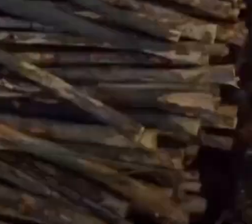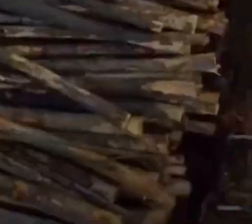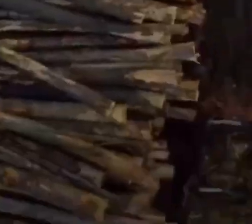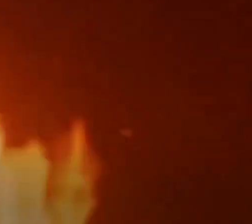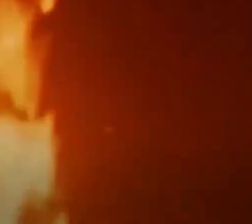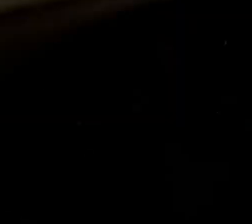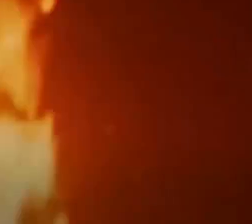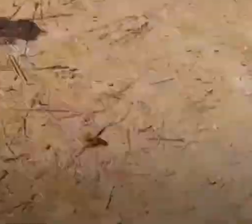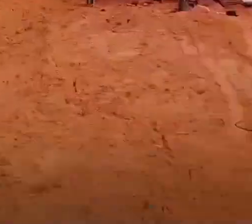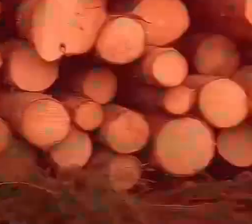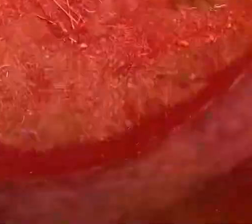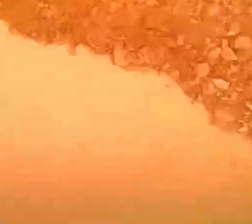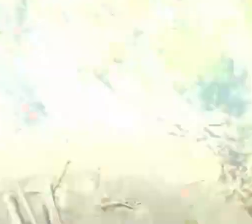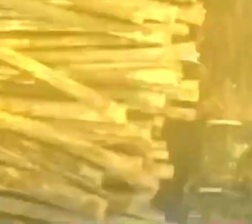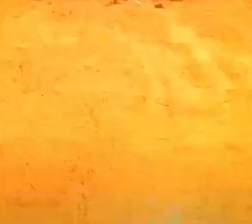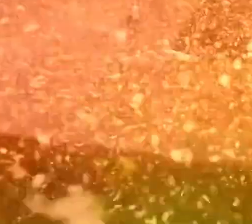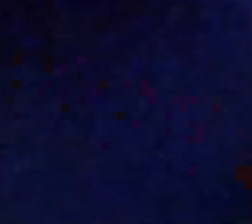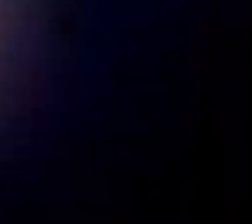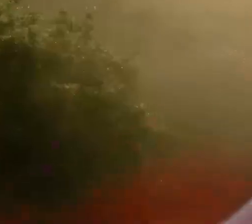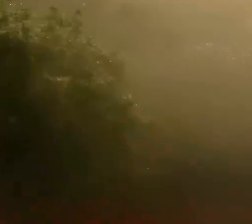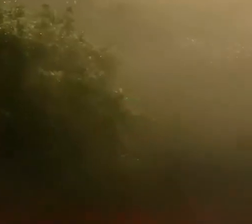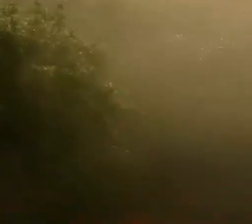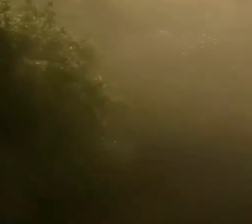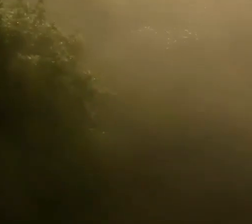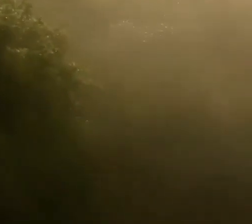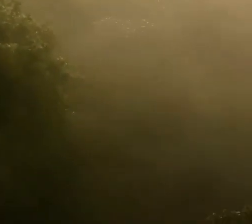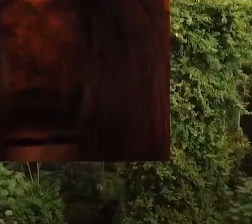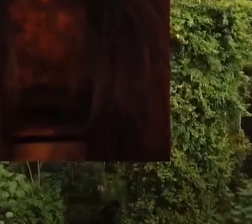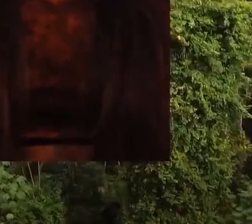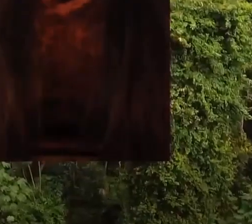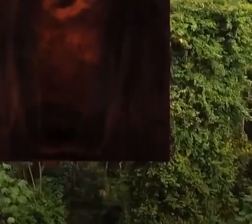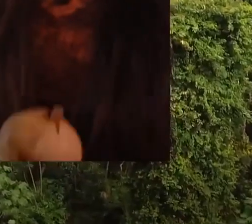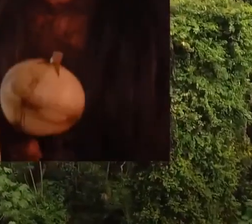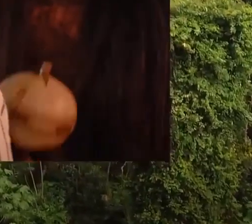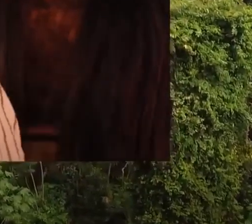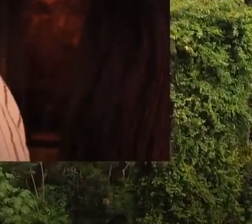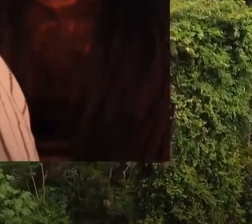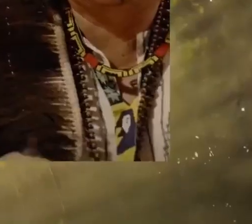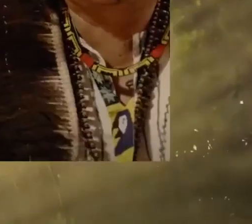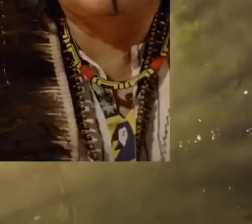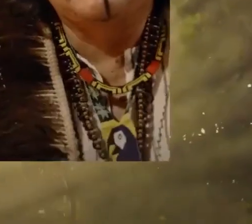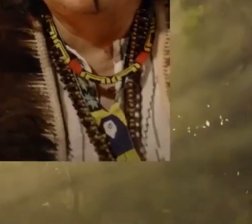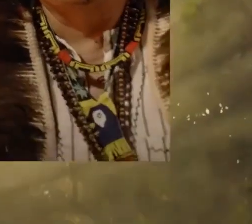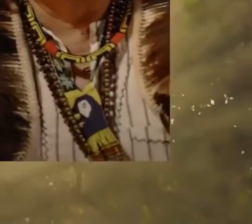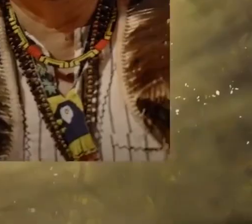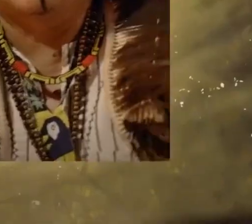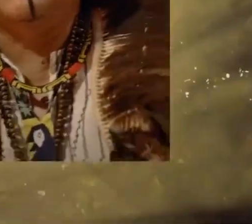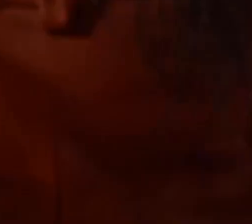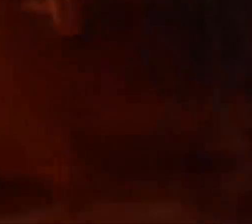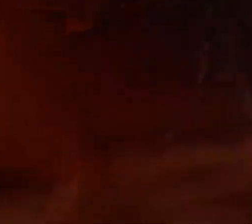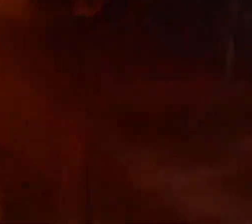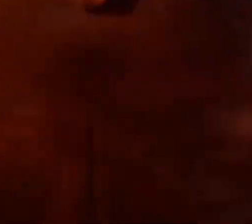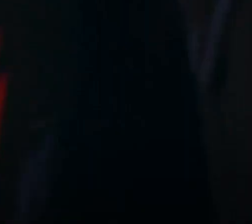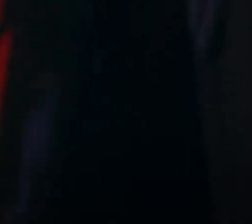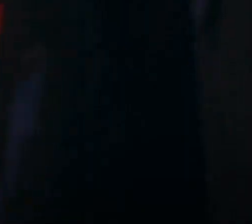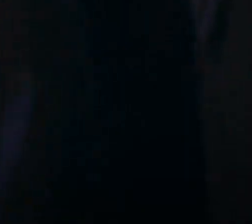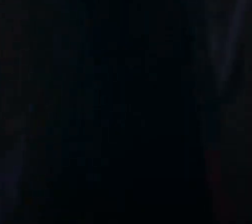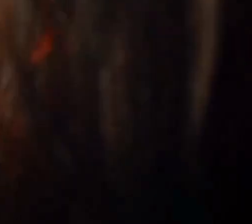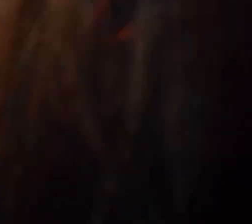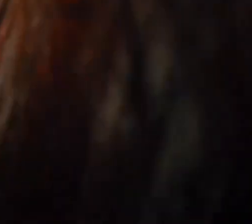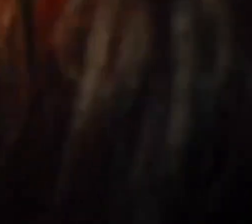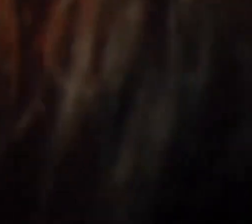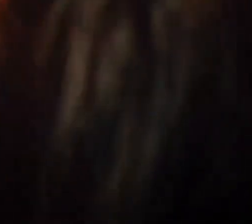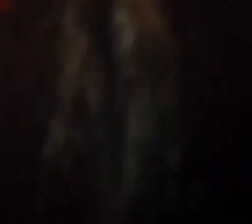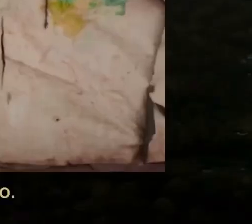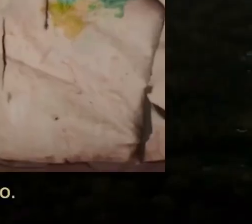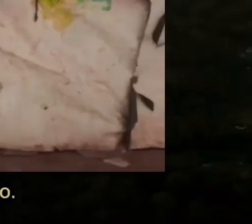que é pobre, que é irrelevante. Que o futuro agora saia de seu esconderijo de cesto de palha